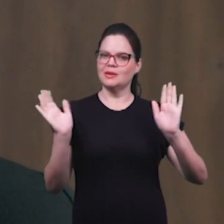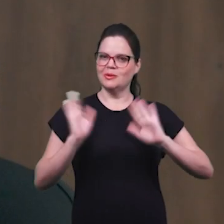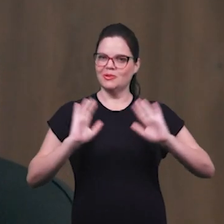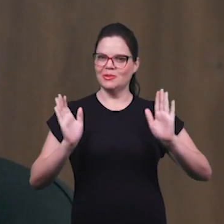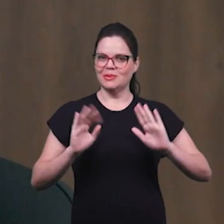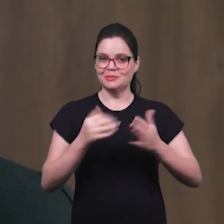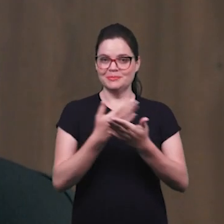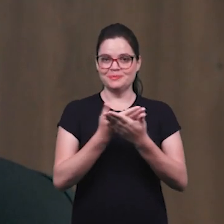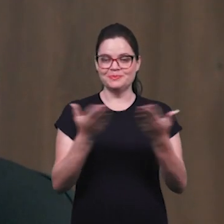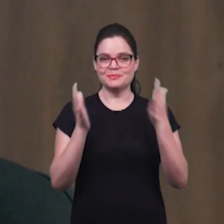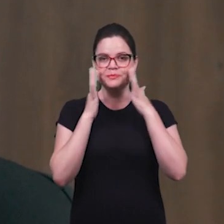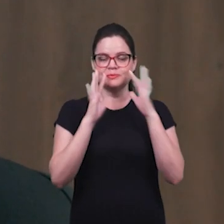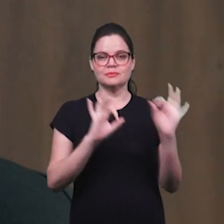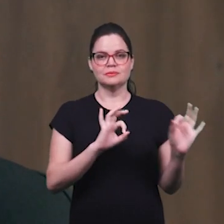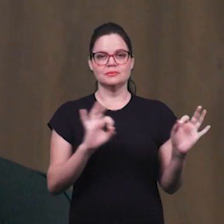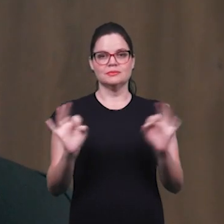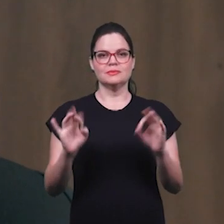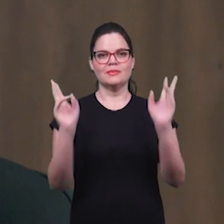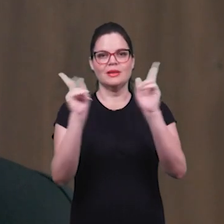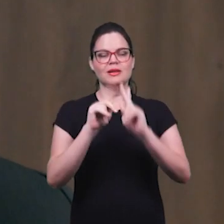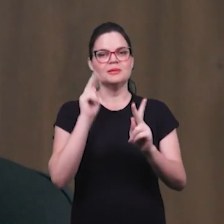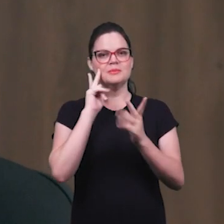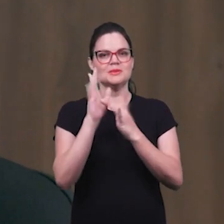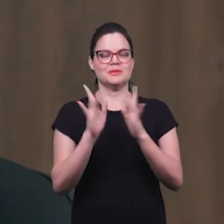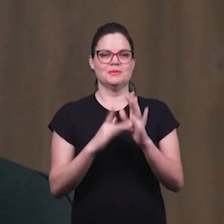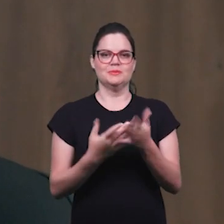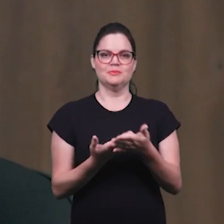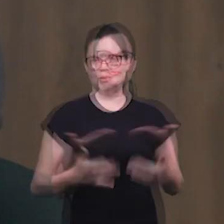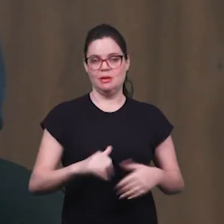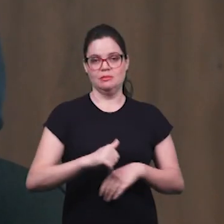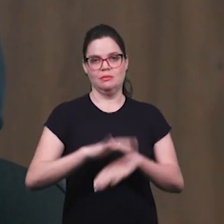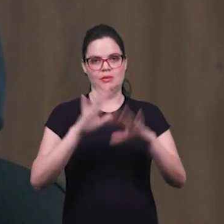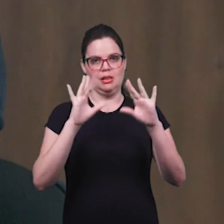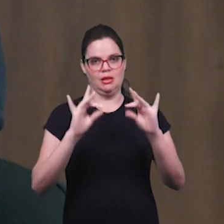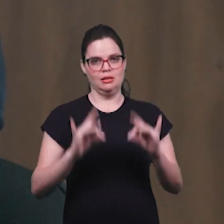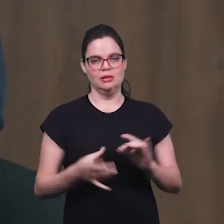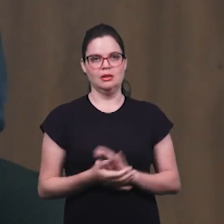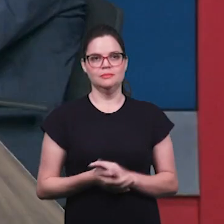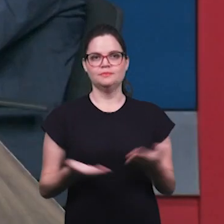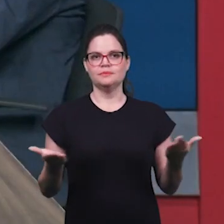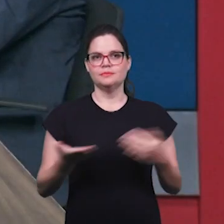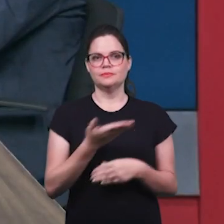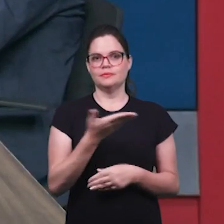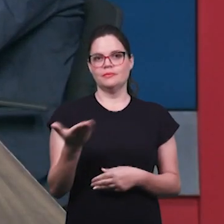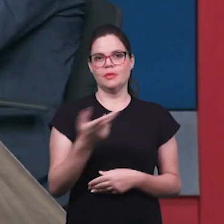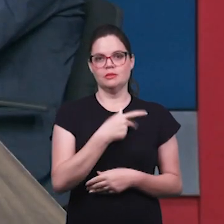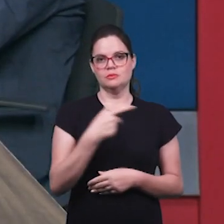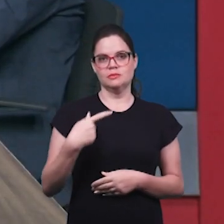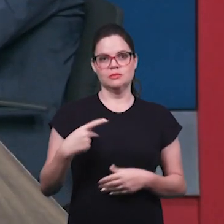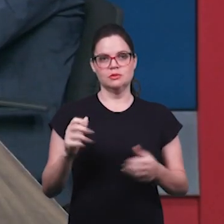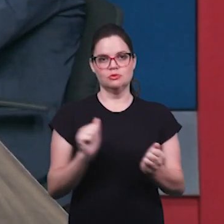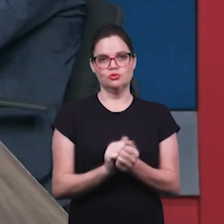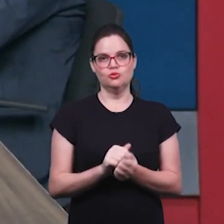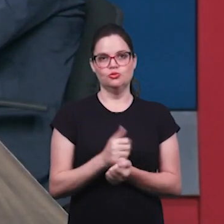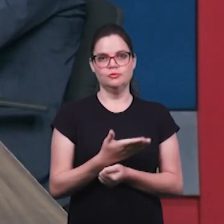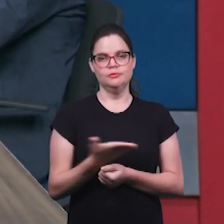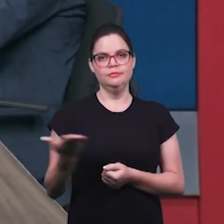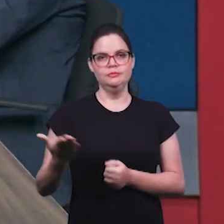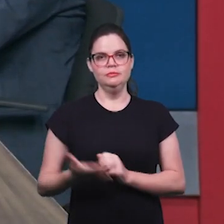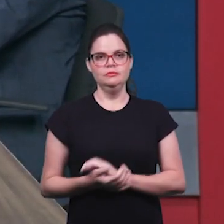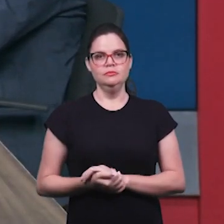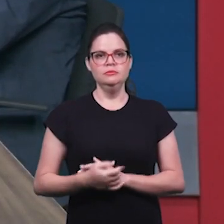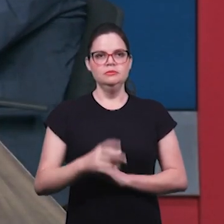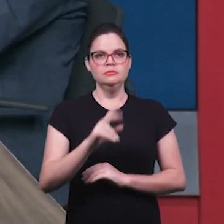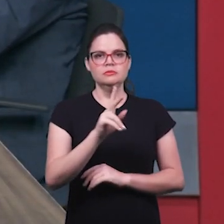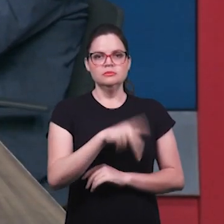Olá a todos que nos acompanham, a paz do Senhor Jesus. Já estamos aqui com os nossos convidados, à mesa